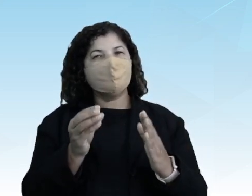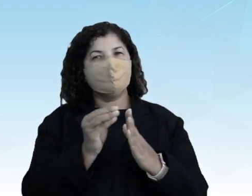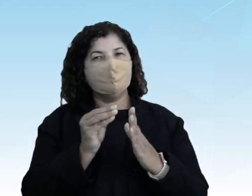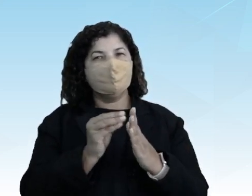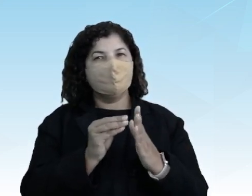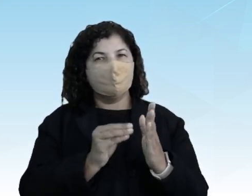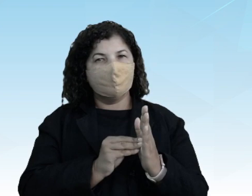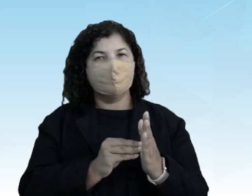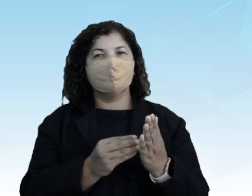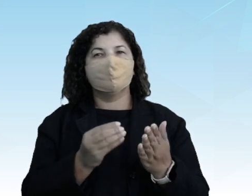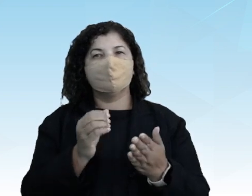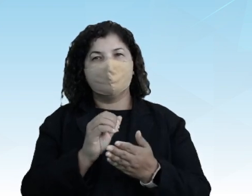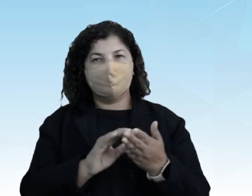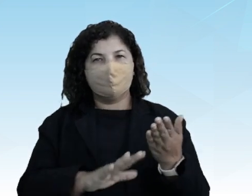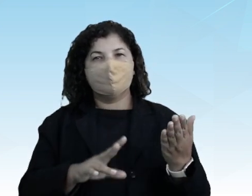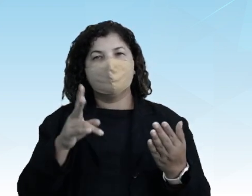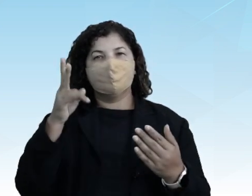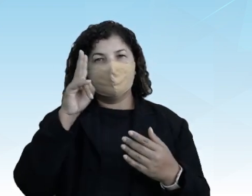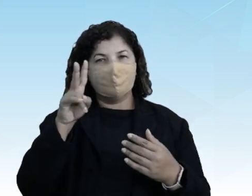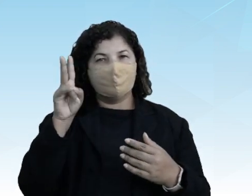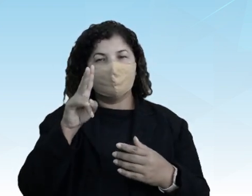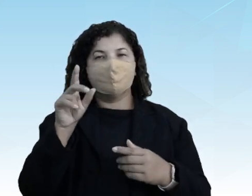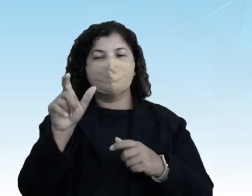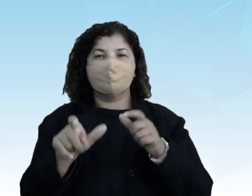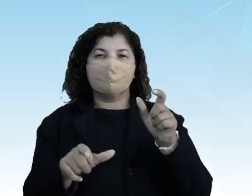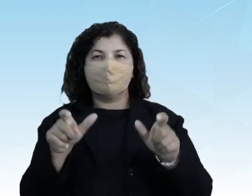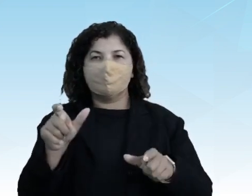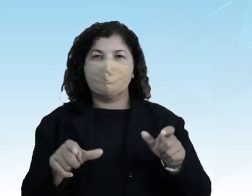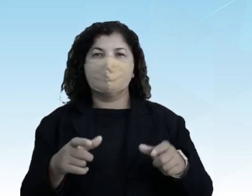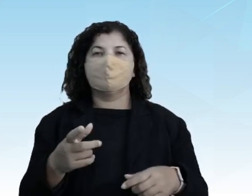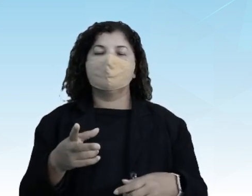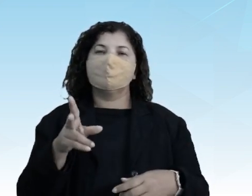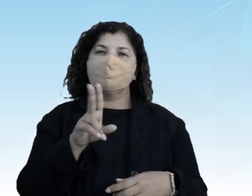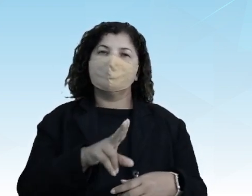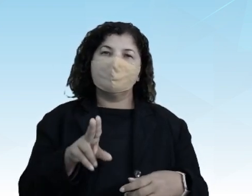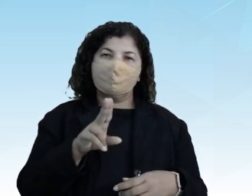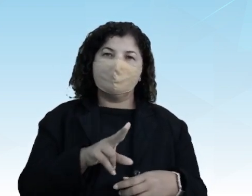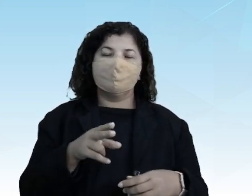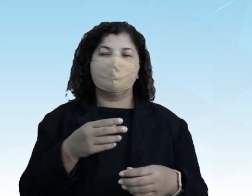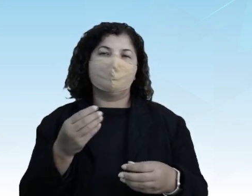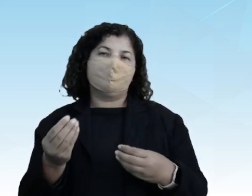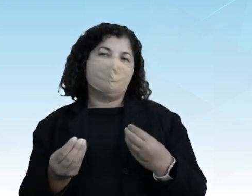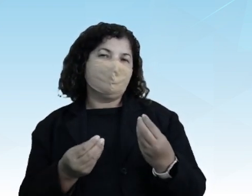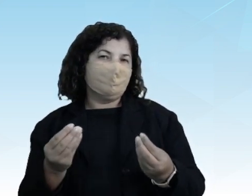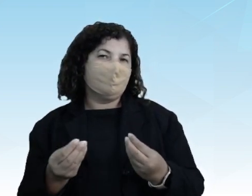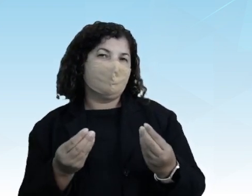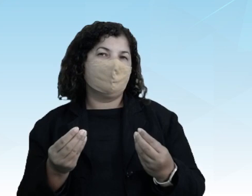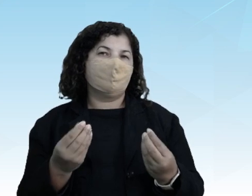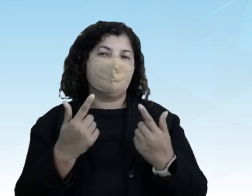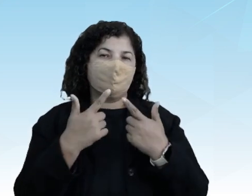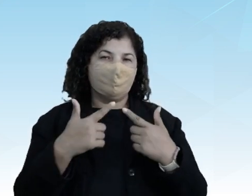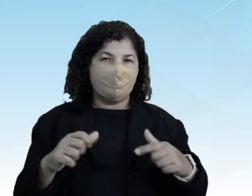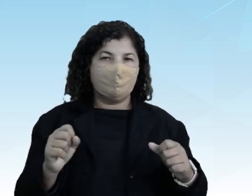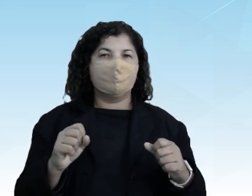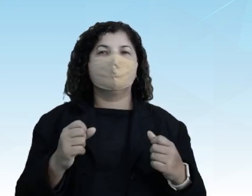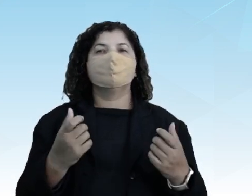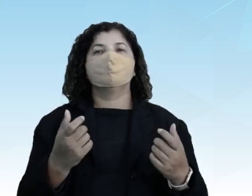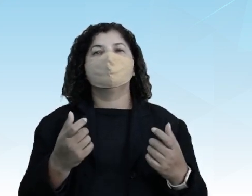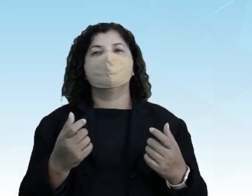Da atividade histórica humana, né? Que utilizam formas de linguagem não